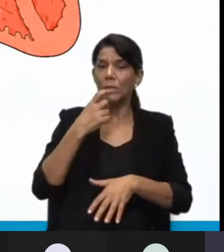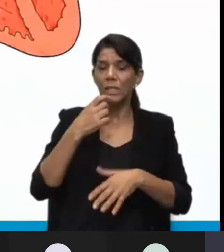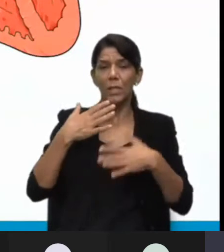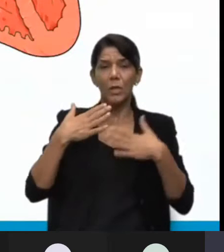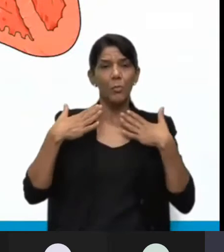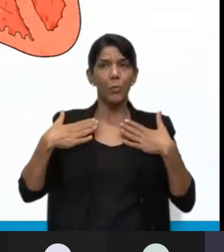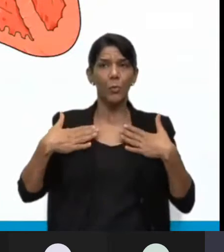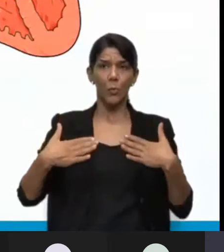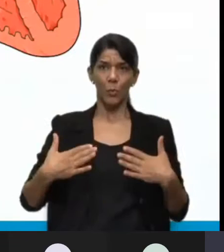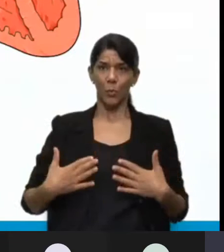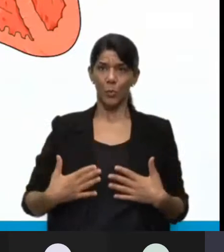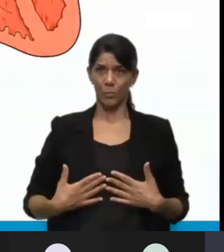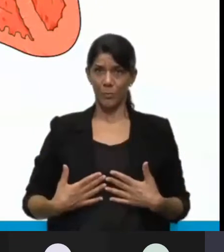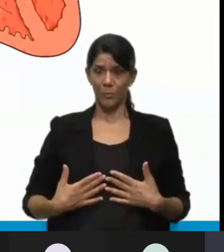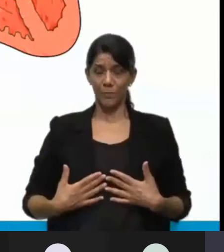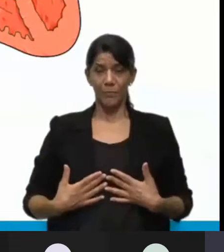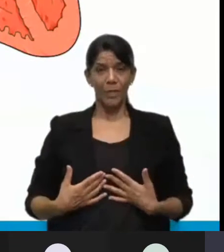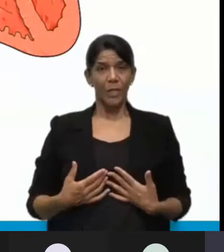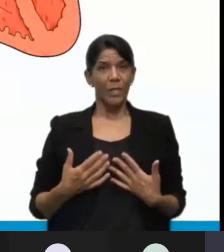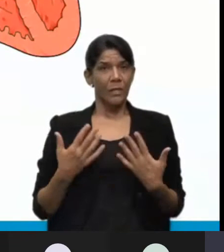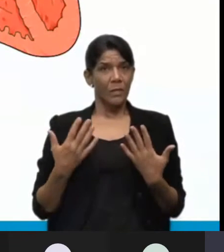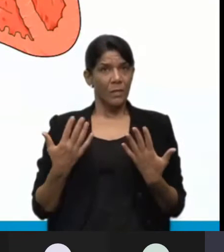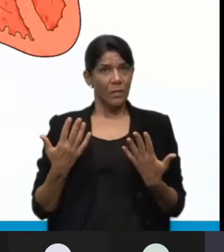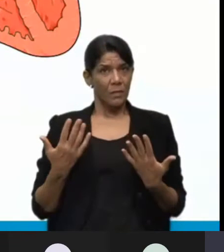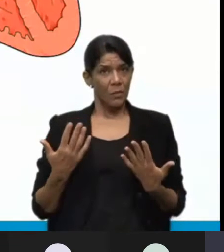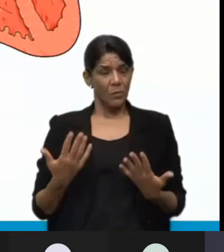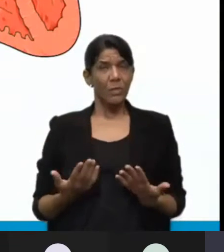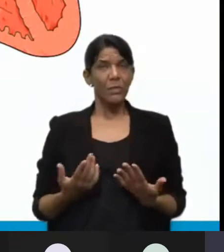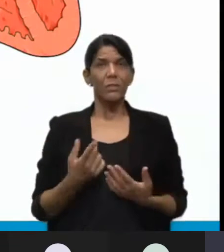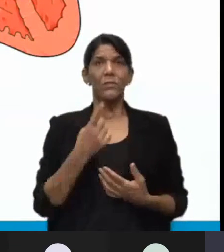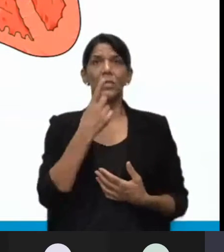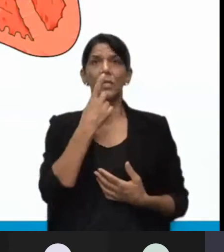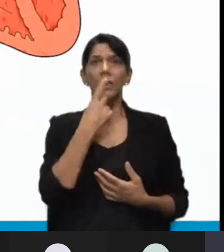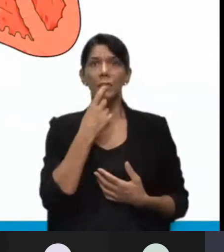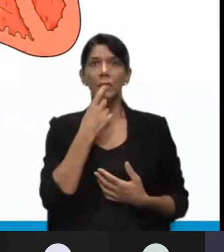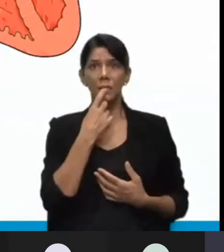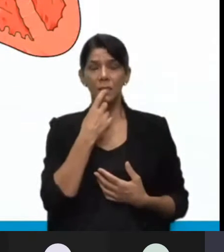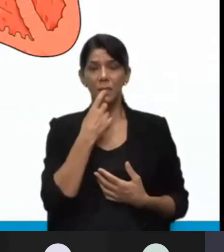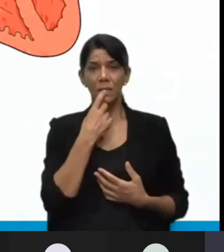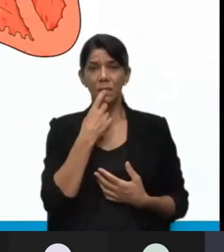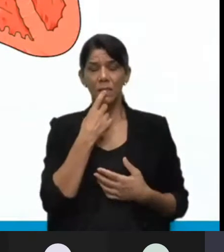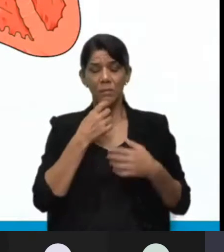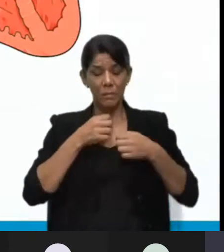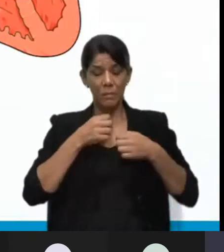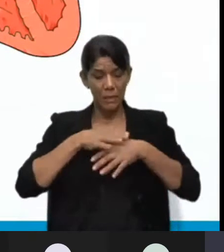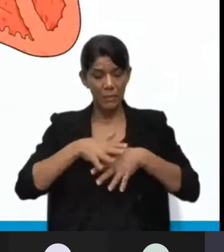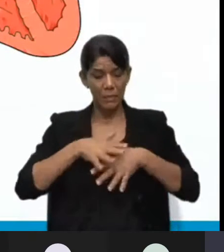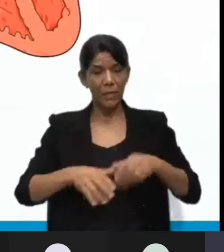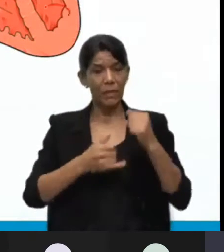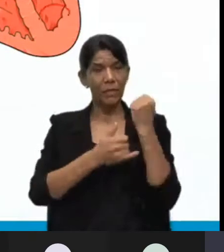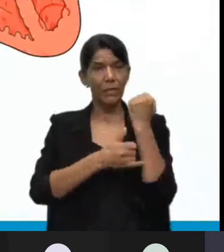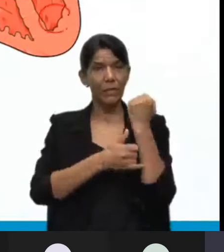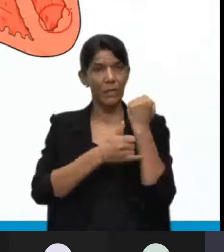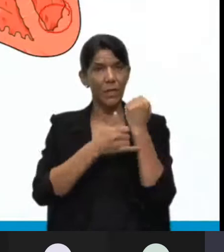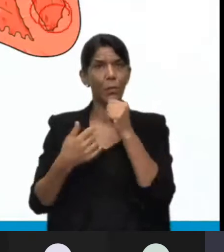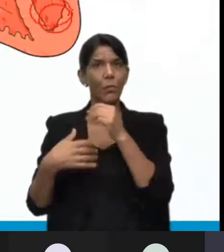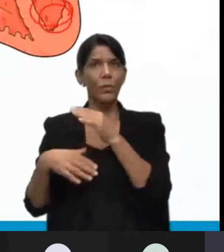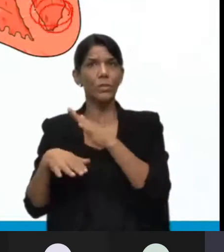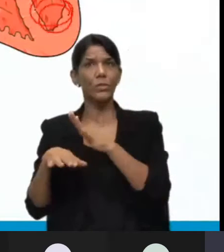meus tecidos, né? Então, quando esse sangue ele passa através da artéria, quando